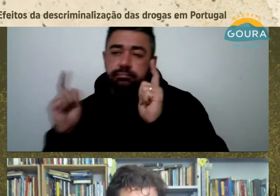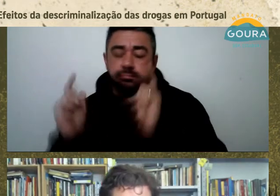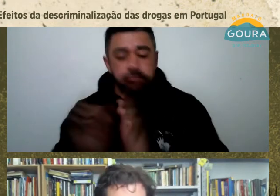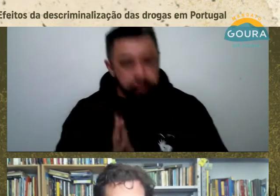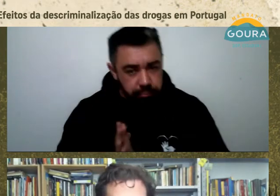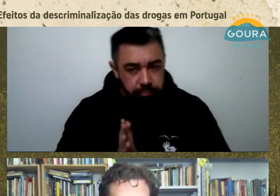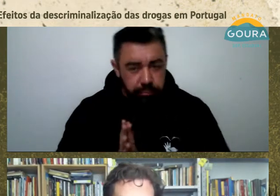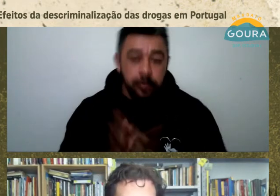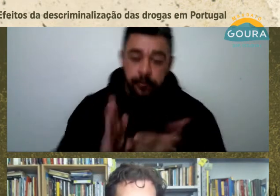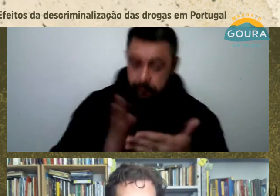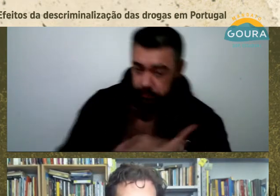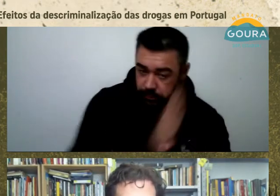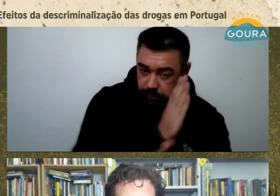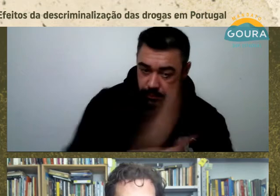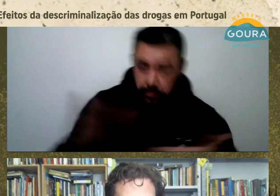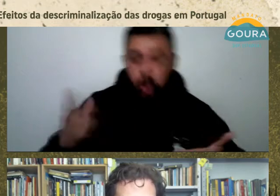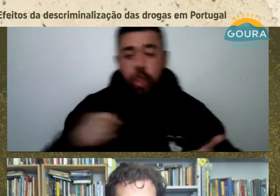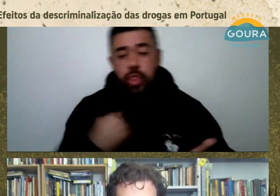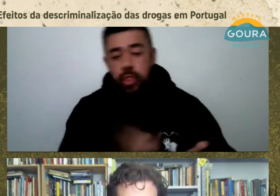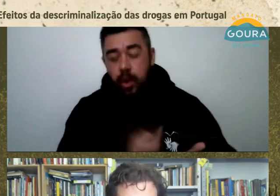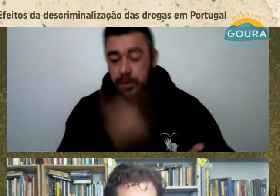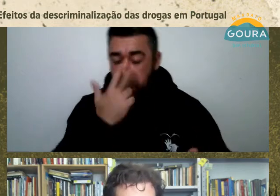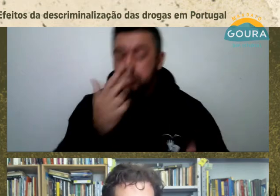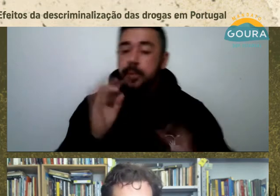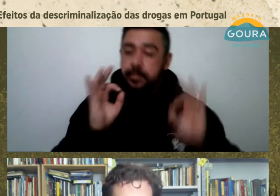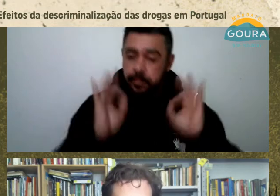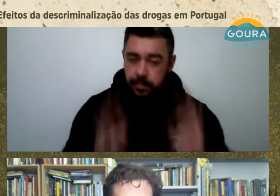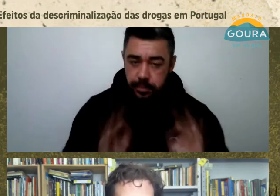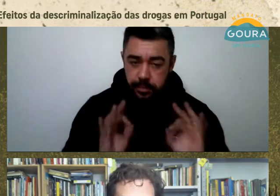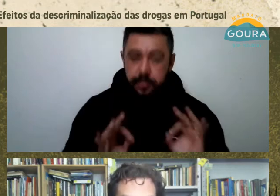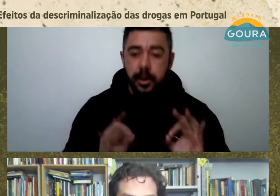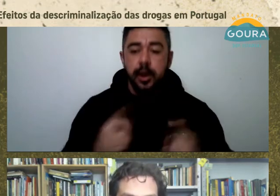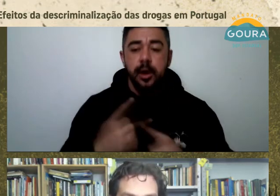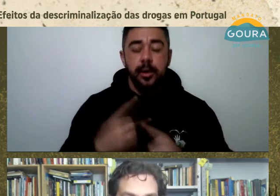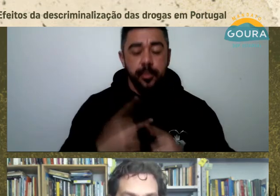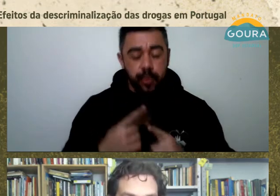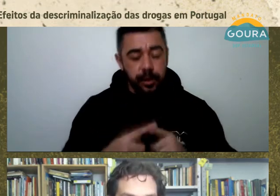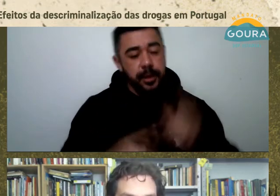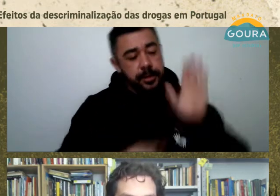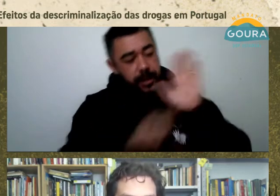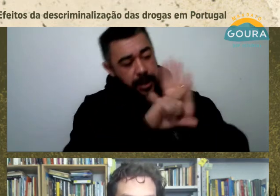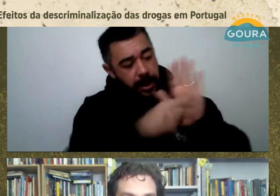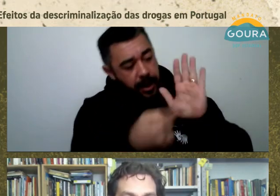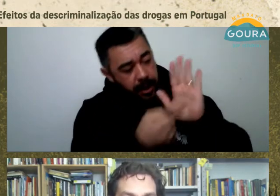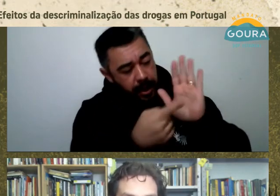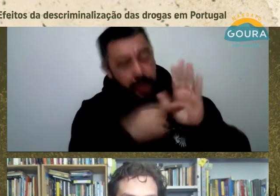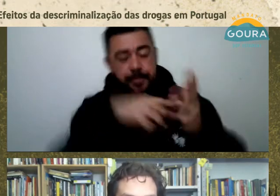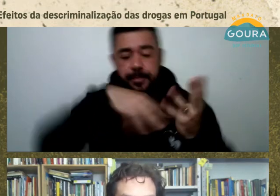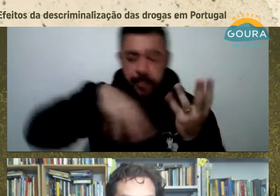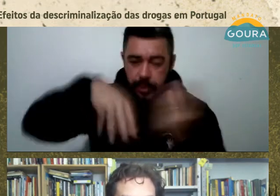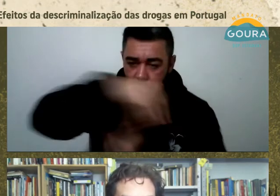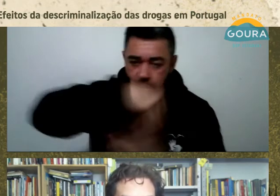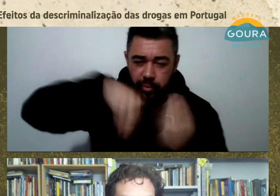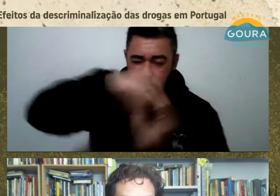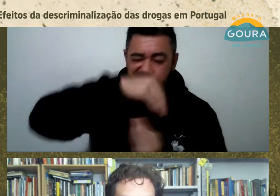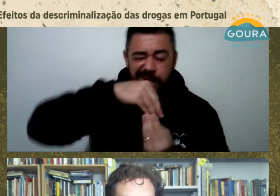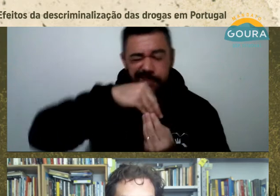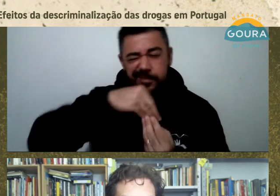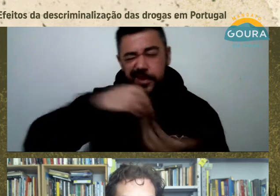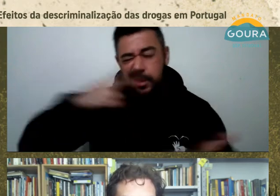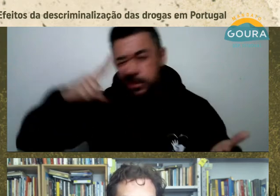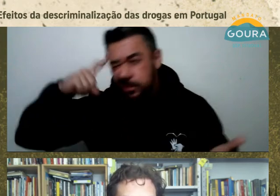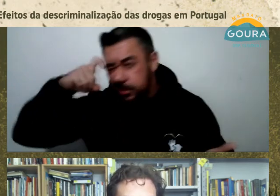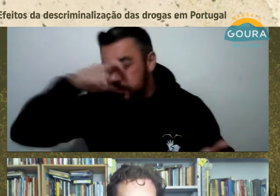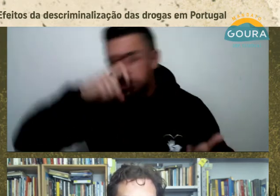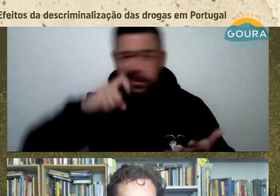achámos primordial, porque algumas iniciativas legislativas misturavam tudo e tornavam as coisas muito pouco